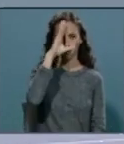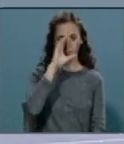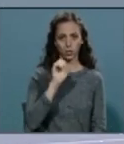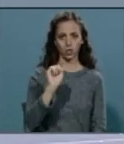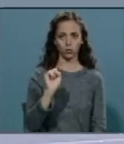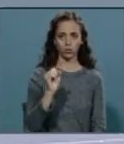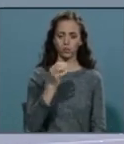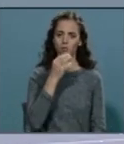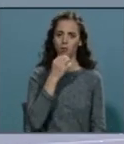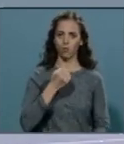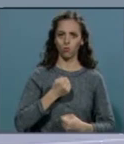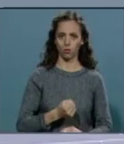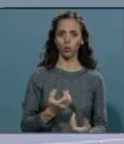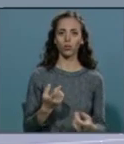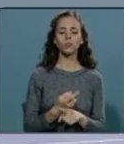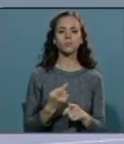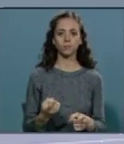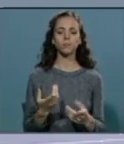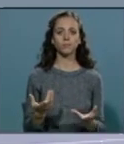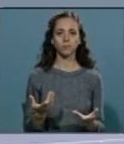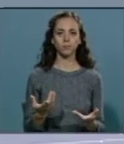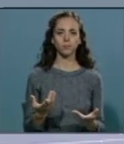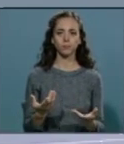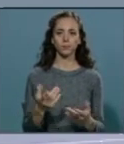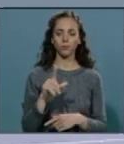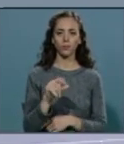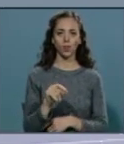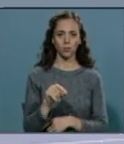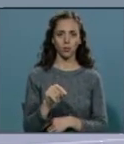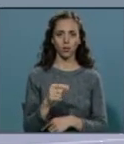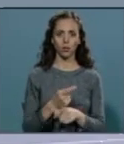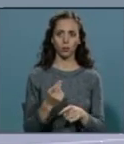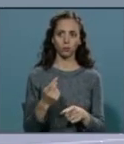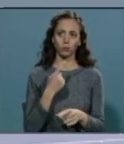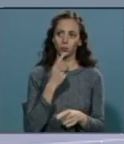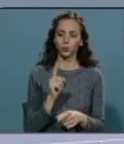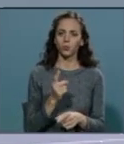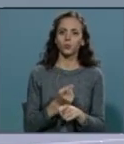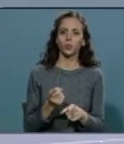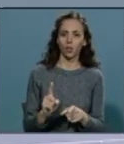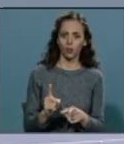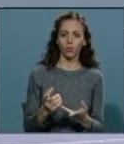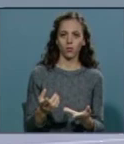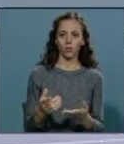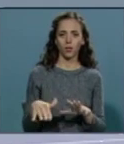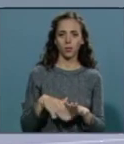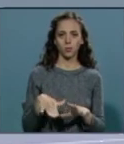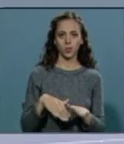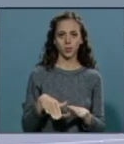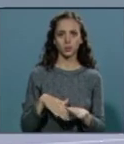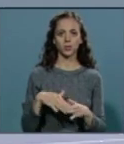falaram bem alto para além de que também porque não dizer a participação